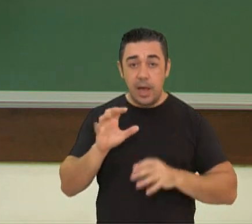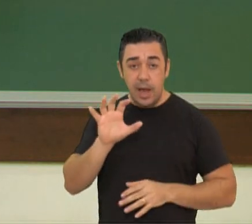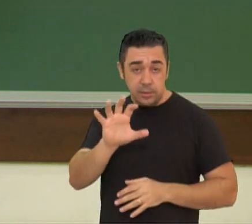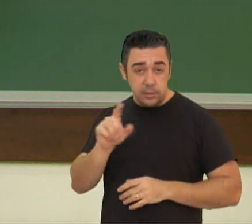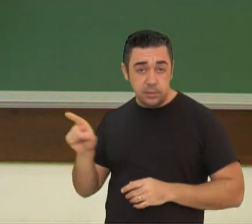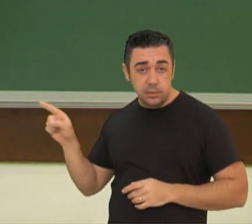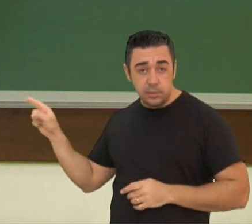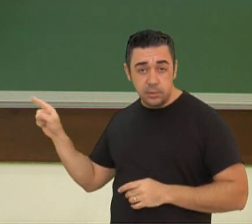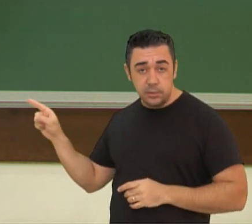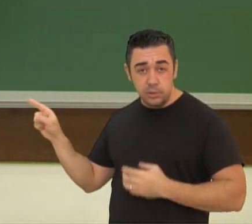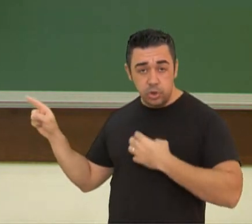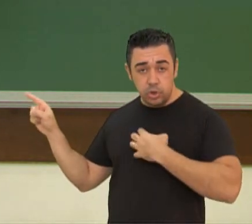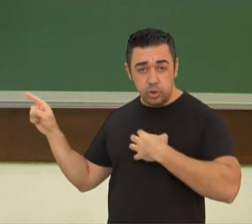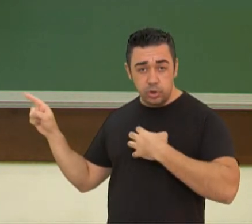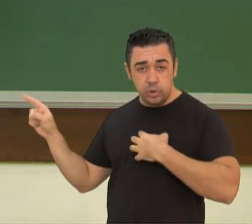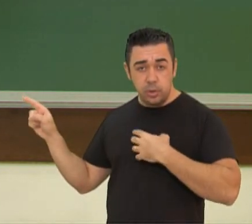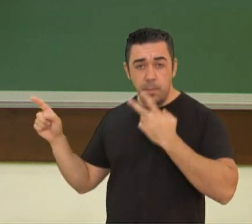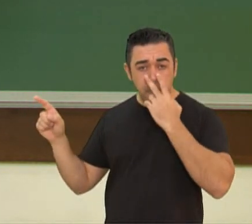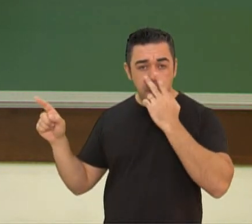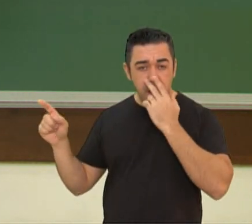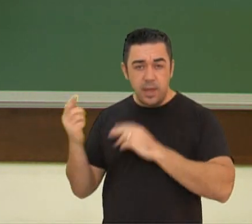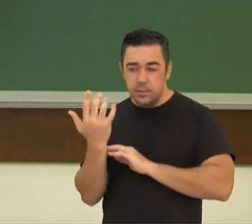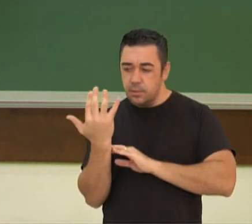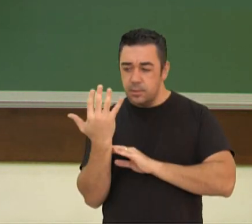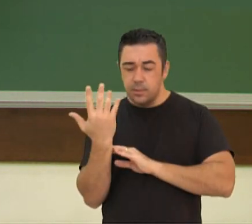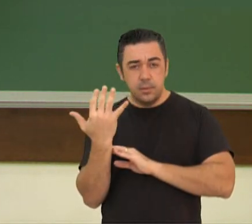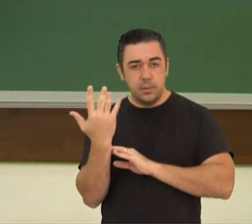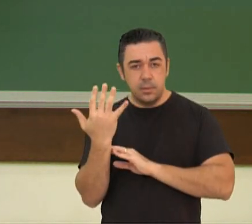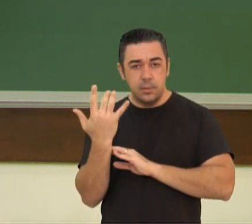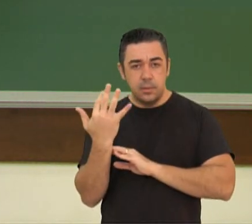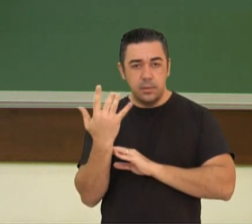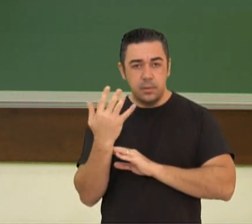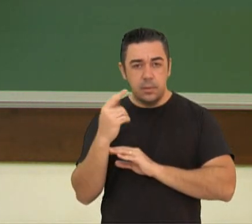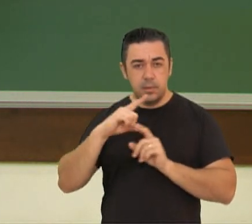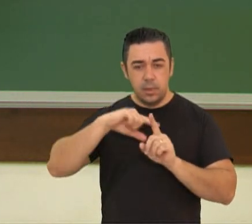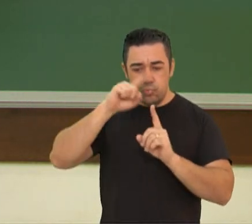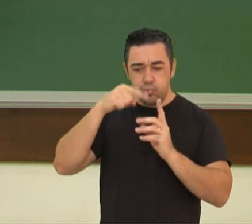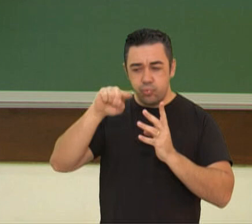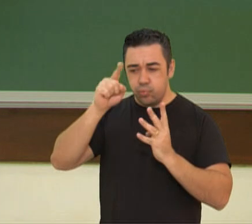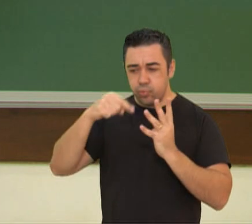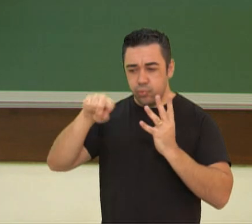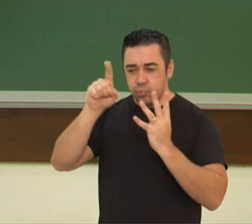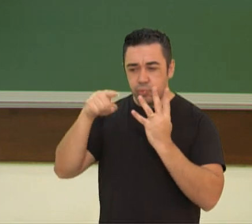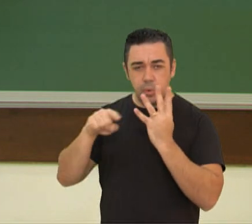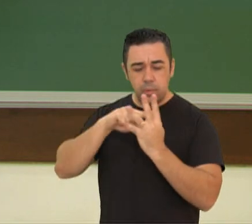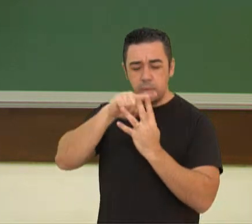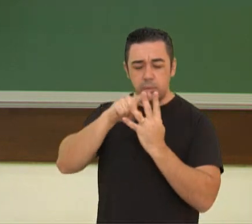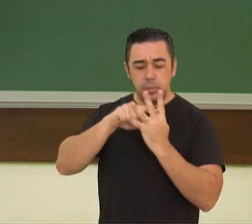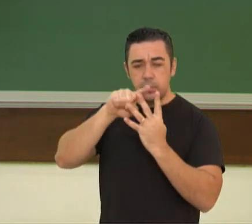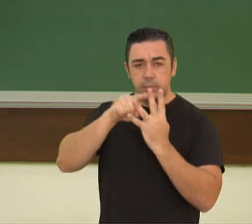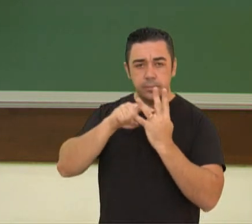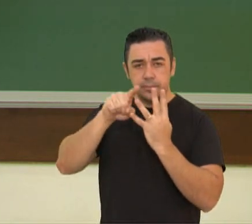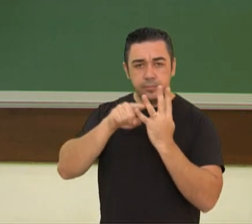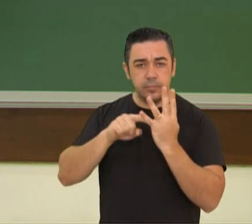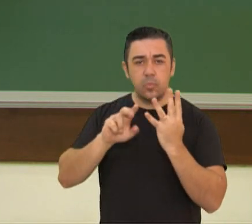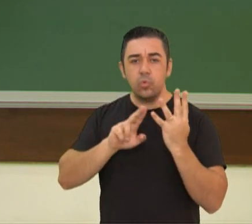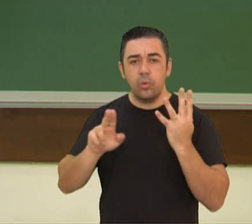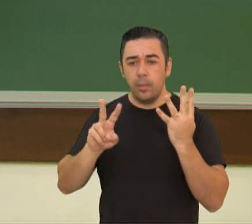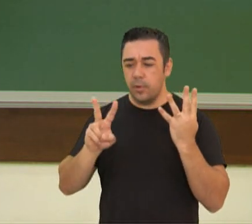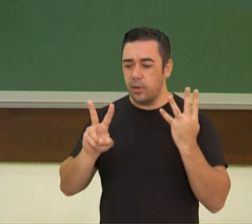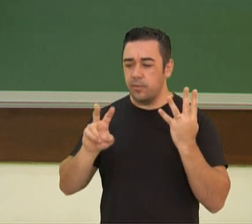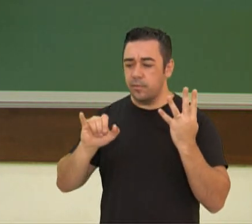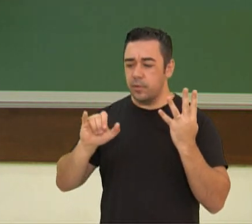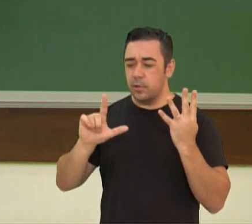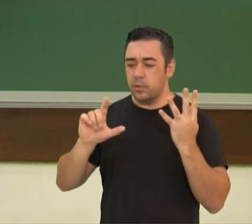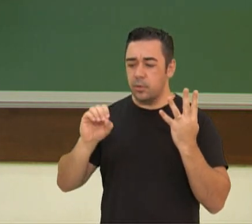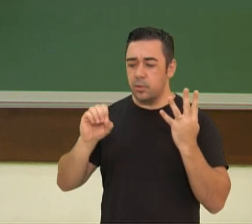assim, nesse esquema, como se fossem uns dedinhos, tá? Umas curvinhas, que a gente chama de vilosidades. Por